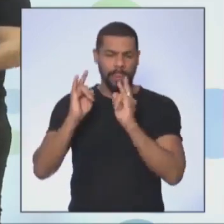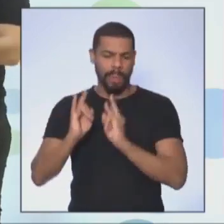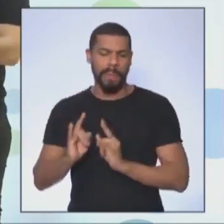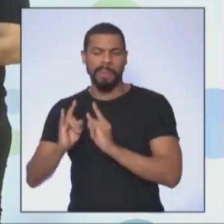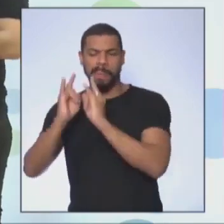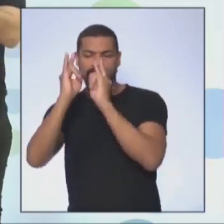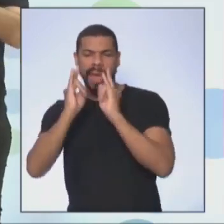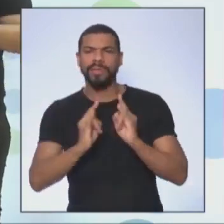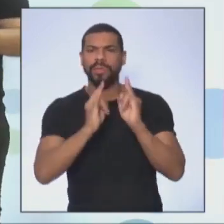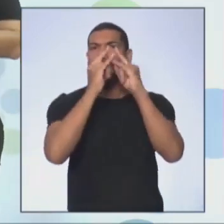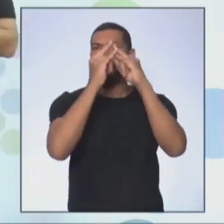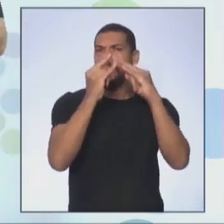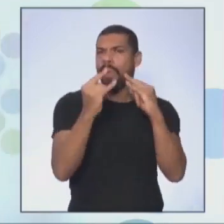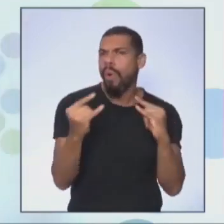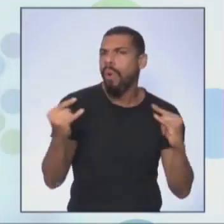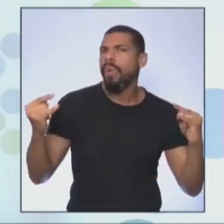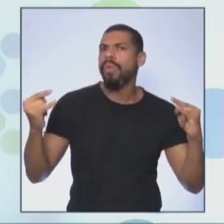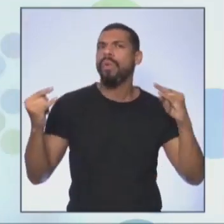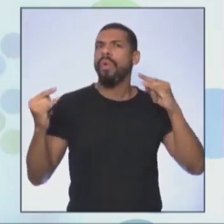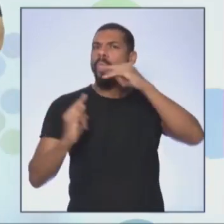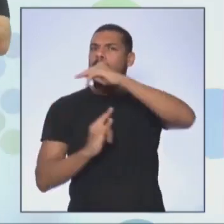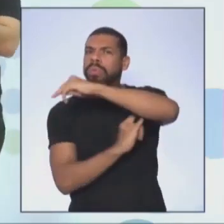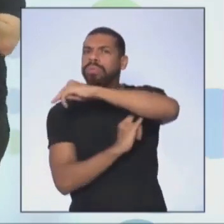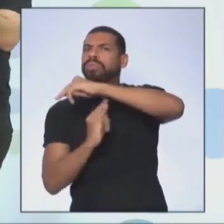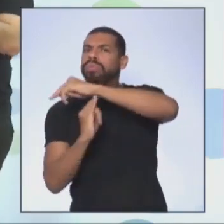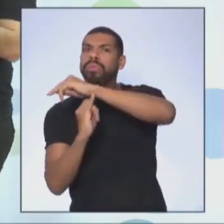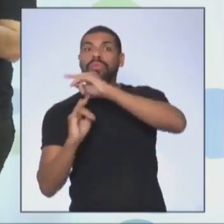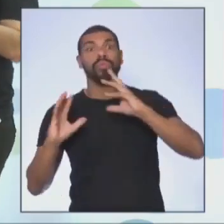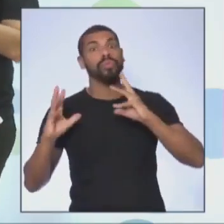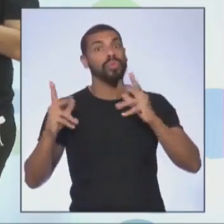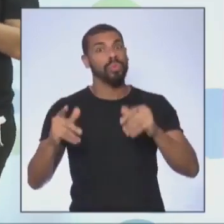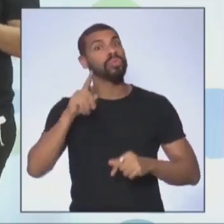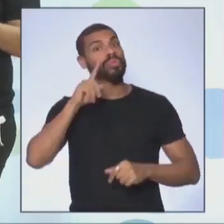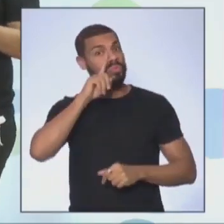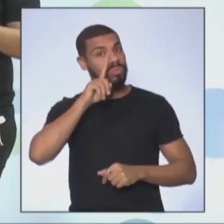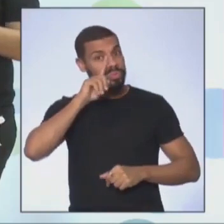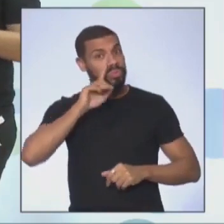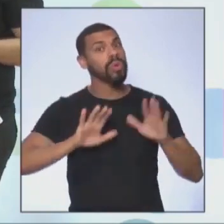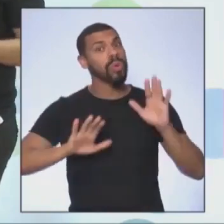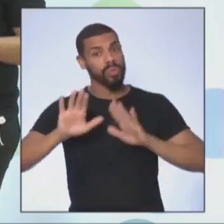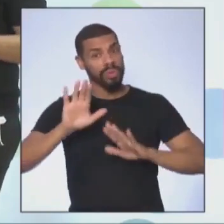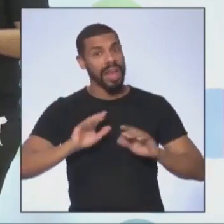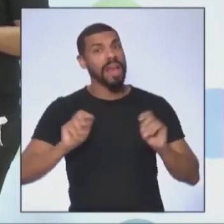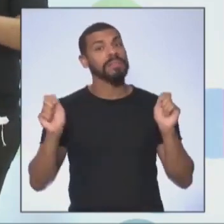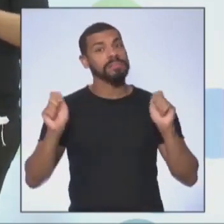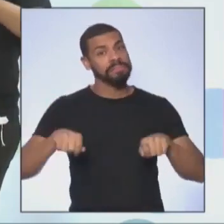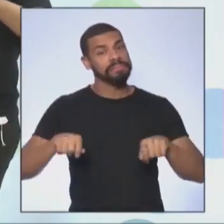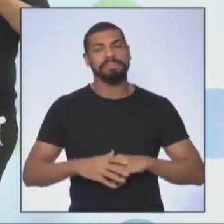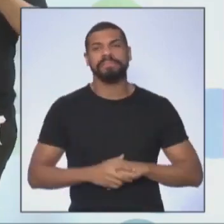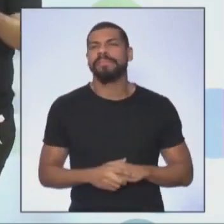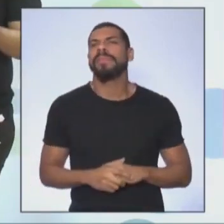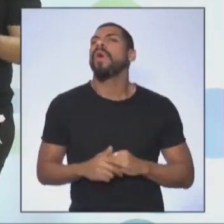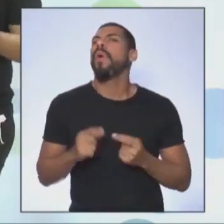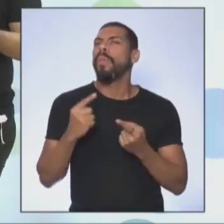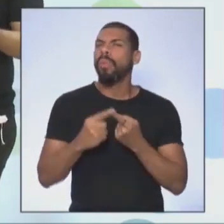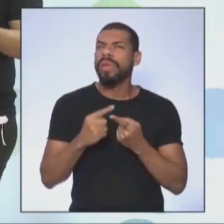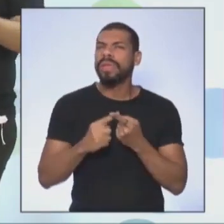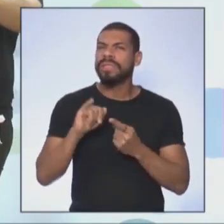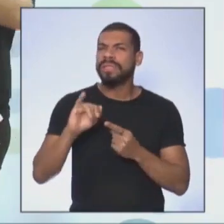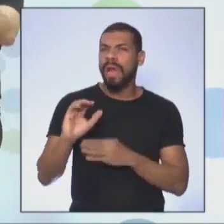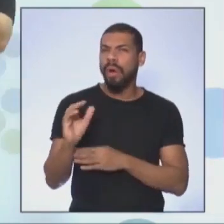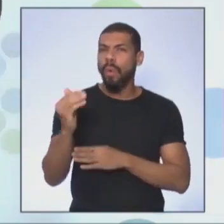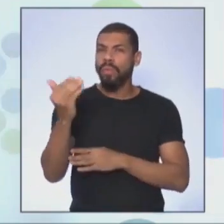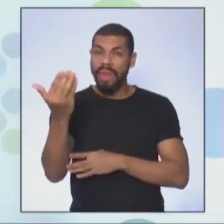para ponte, tudo que é construção... Tem que ter um cuidado com a frequência de ressonância, porque se alguma